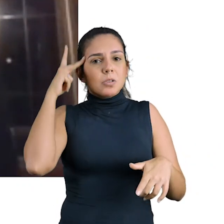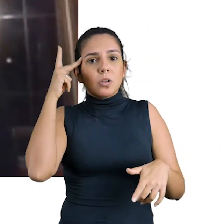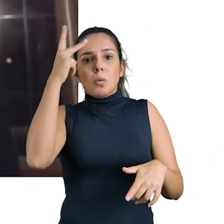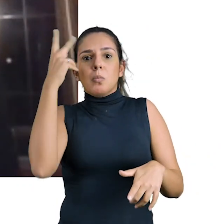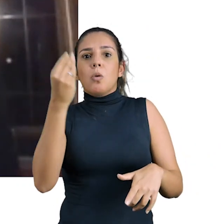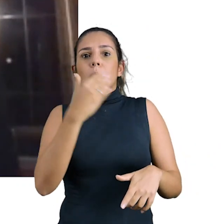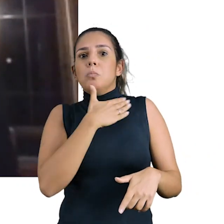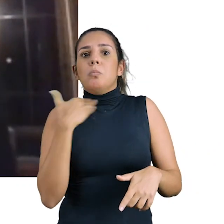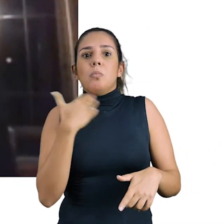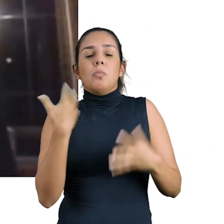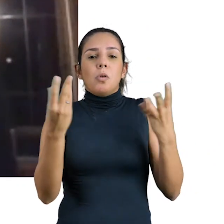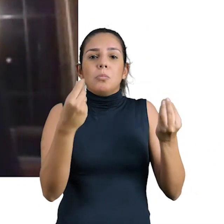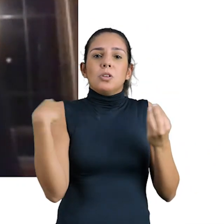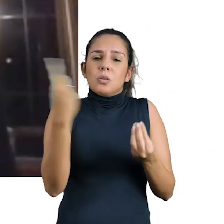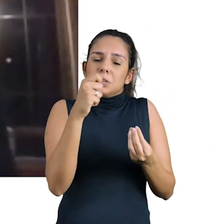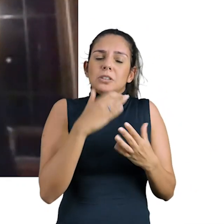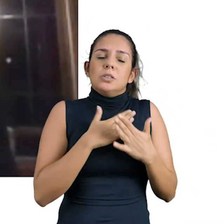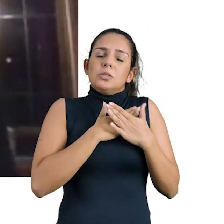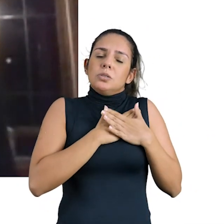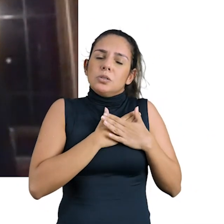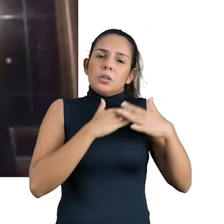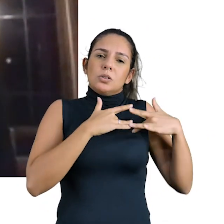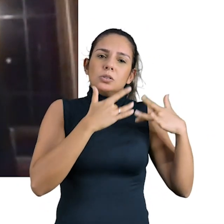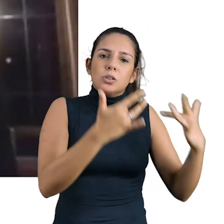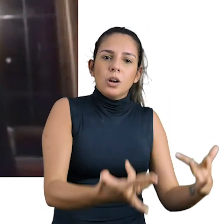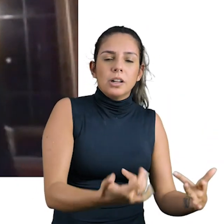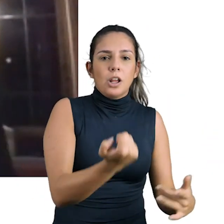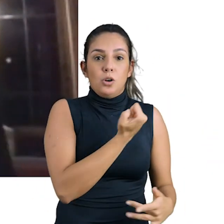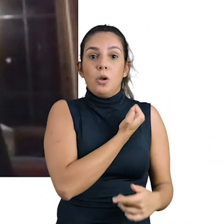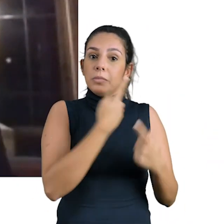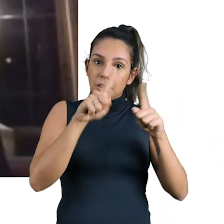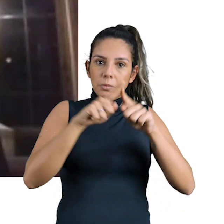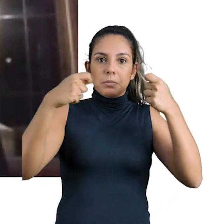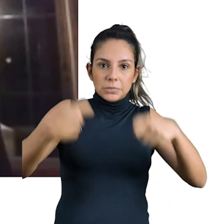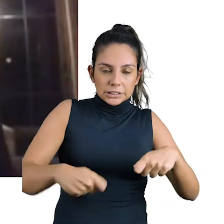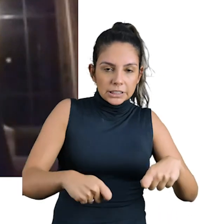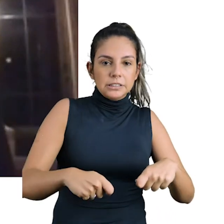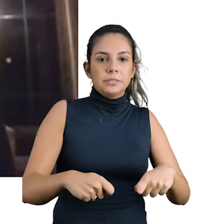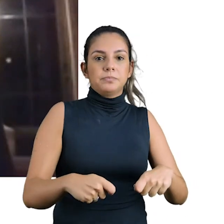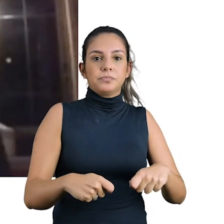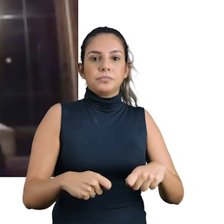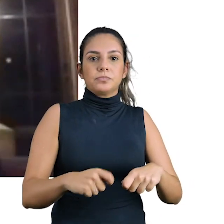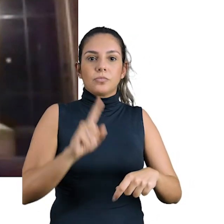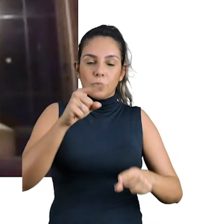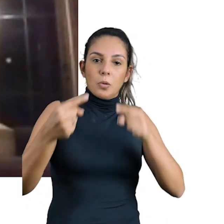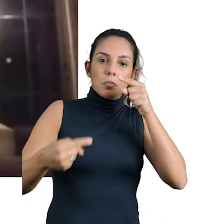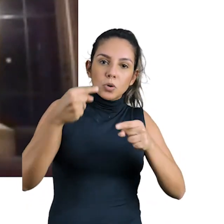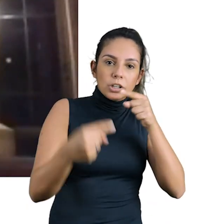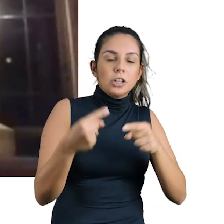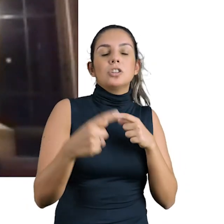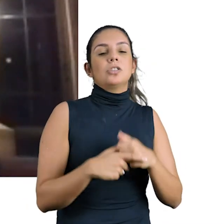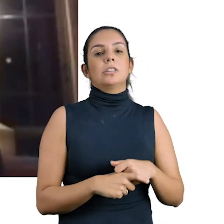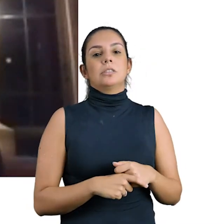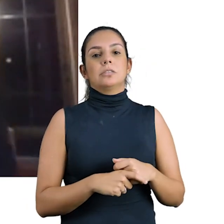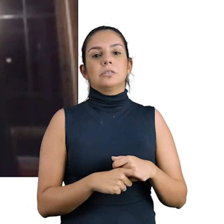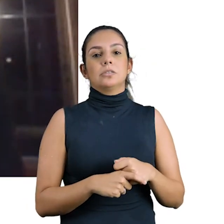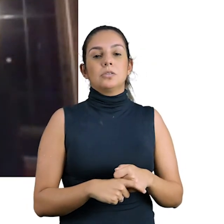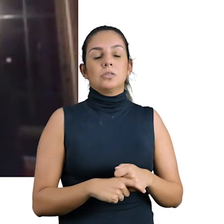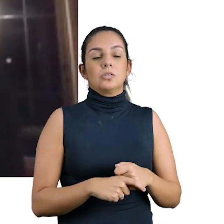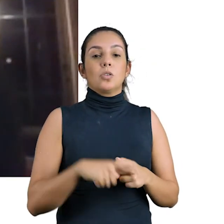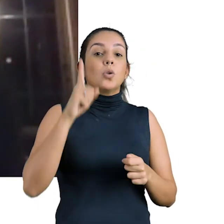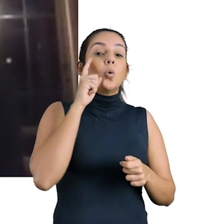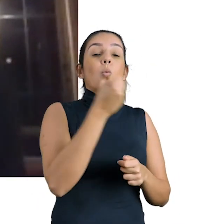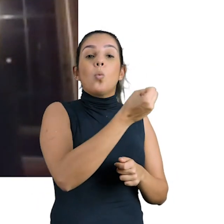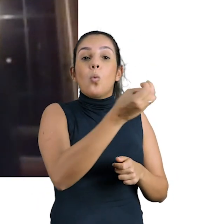luto é nosso. Por outro lado, os números são também necessários para que sejam criadas políticas, né? Ou seja, para que